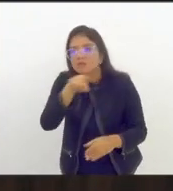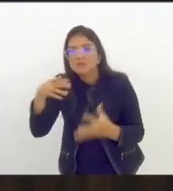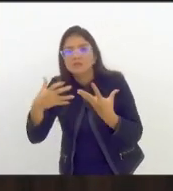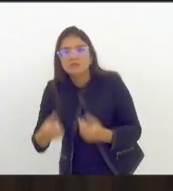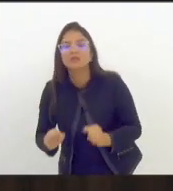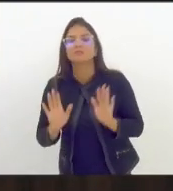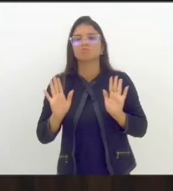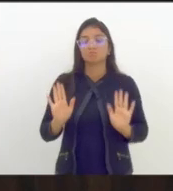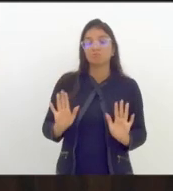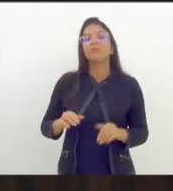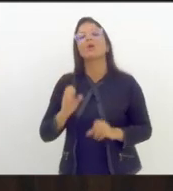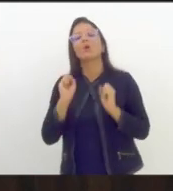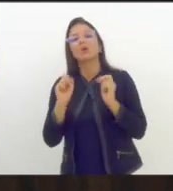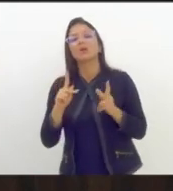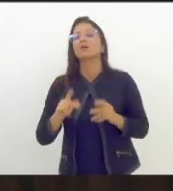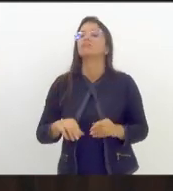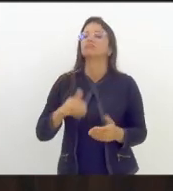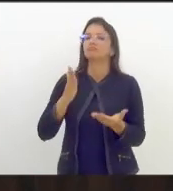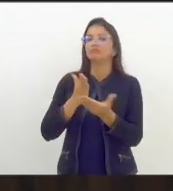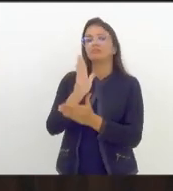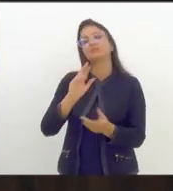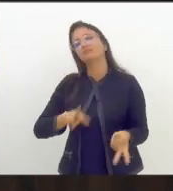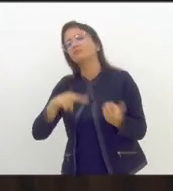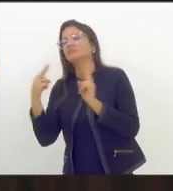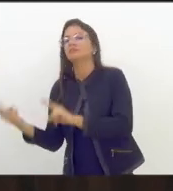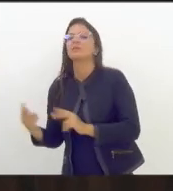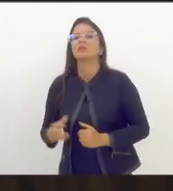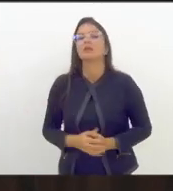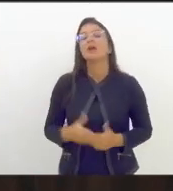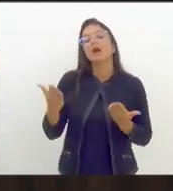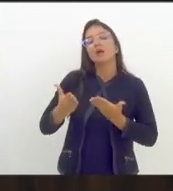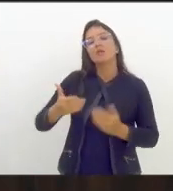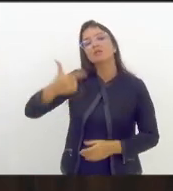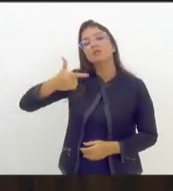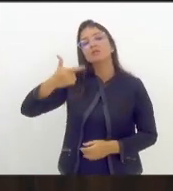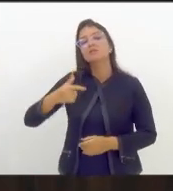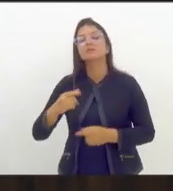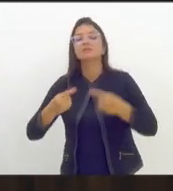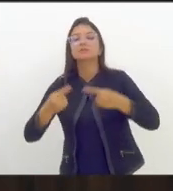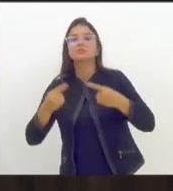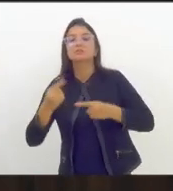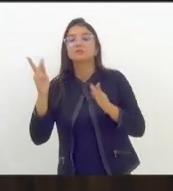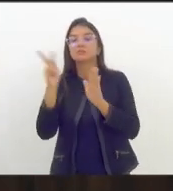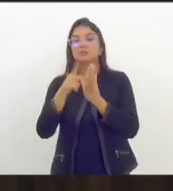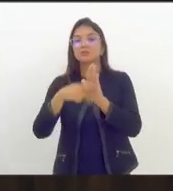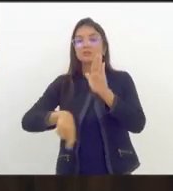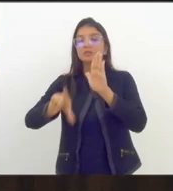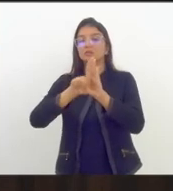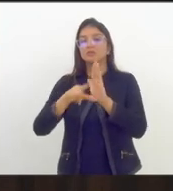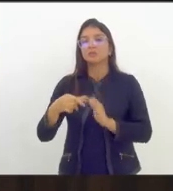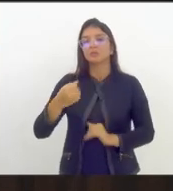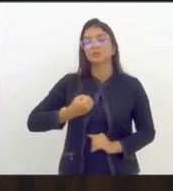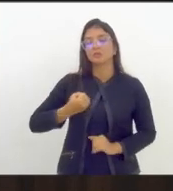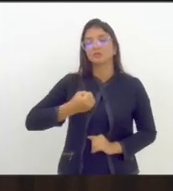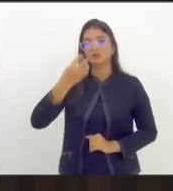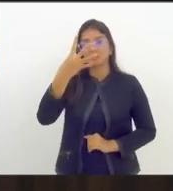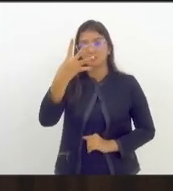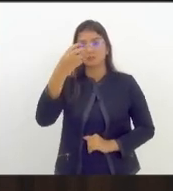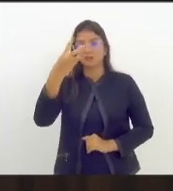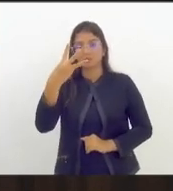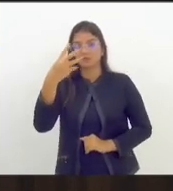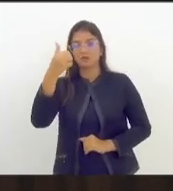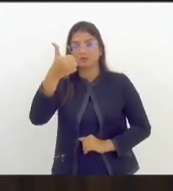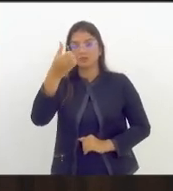estão. Aprovado, vai autógrafo. Em segunda discussão, projeto de lei número 4316, de